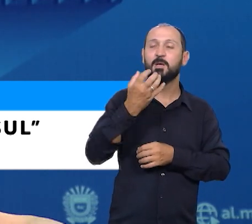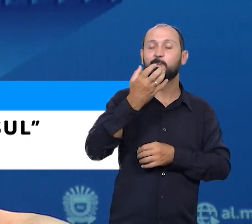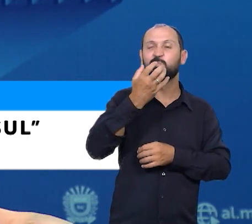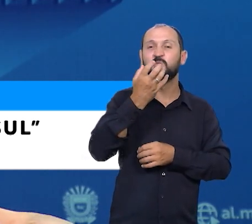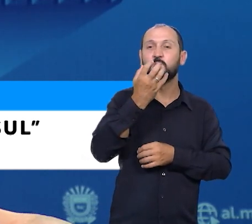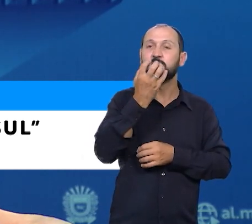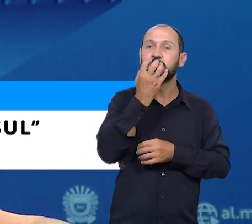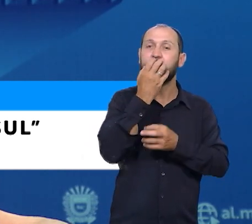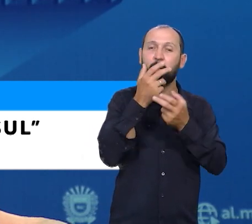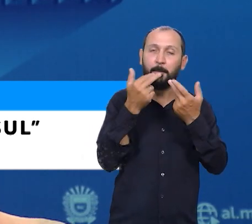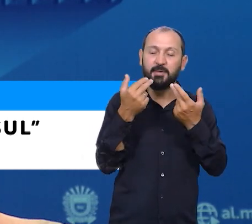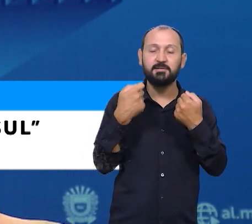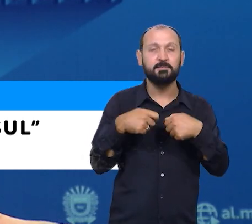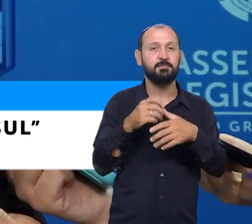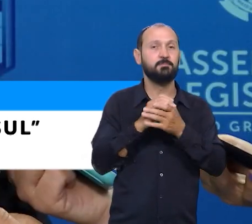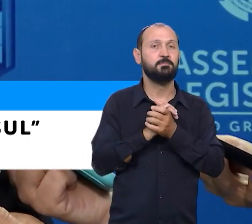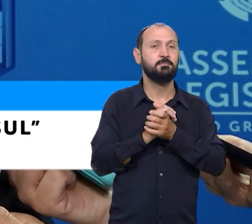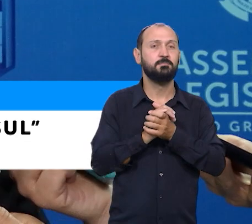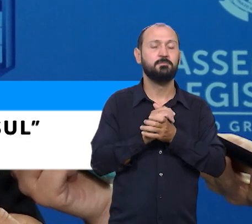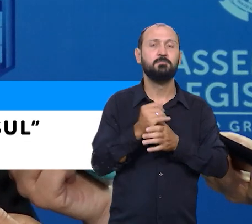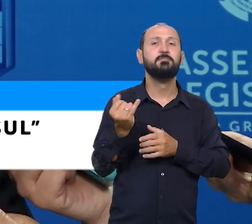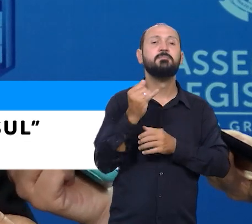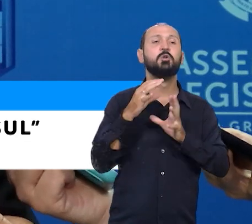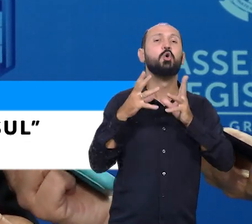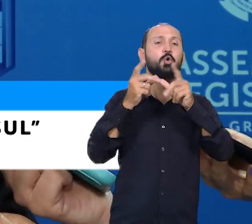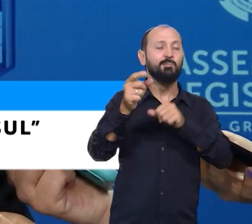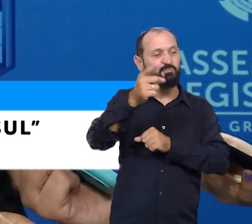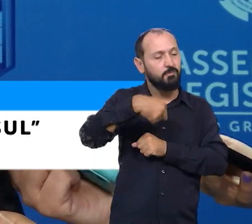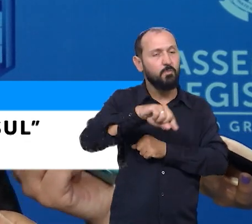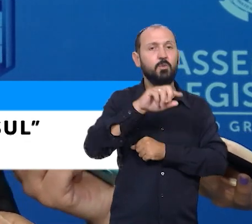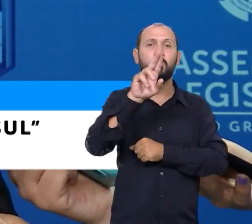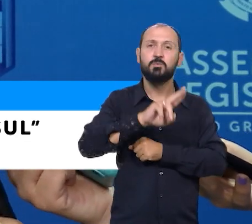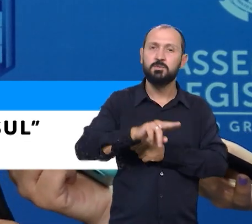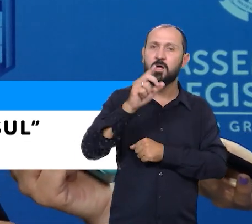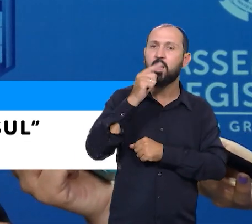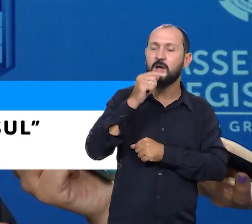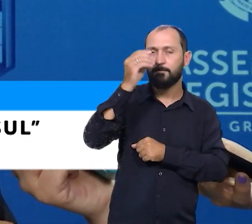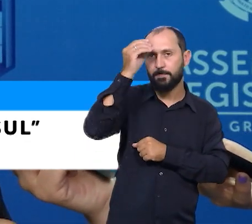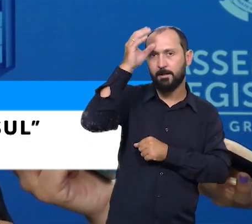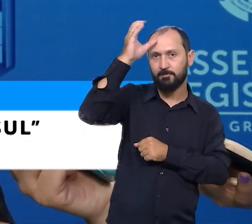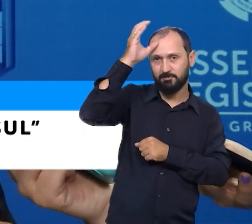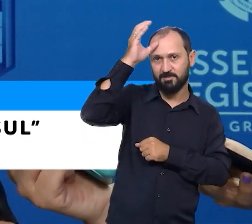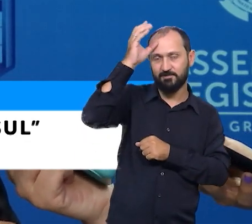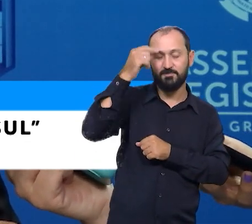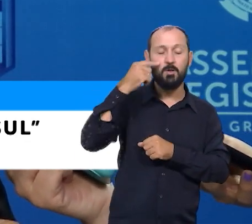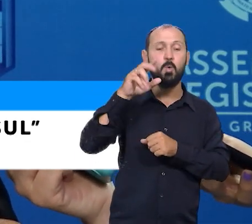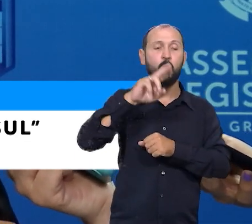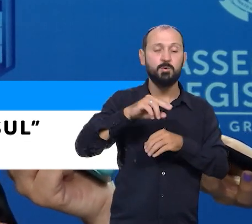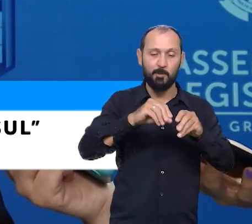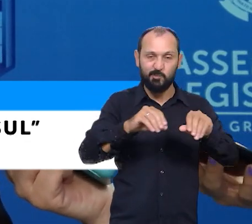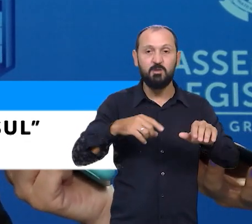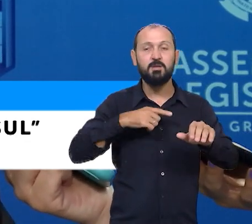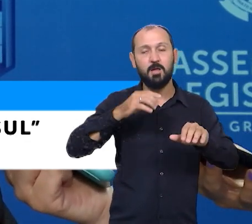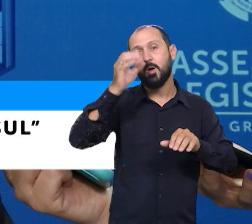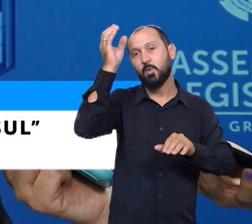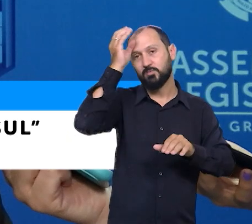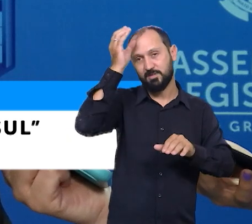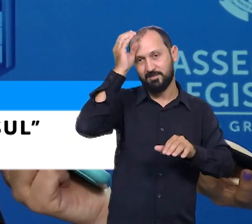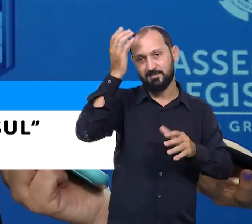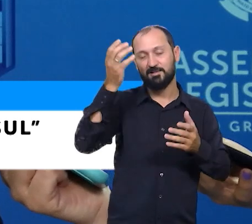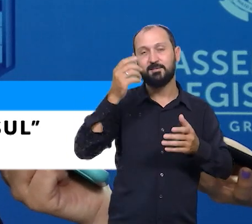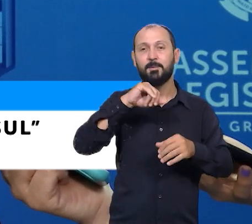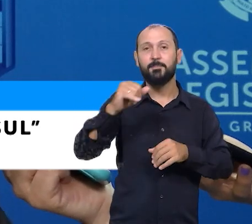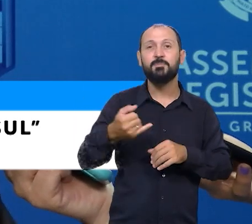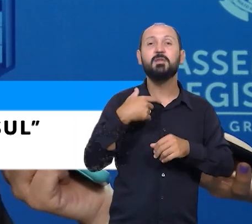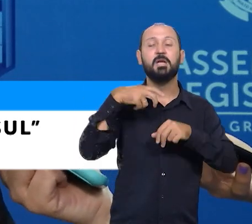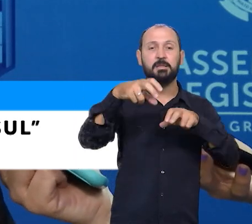vida das espécies que dependem dessa água. É importante que todos usem a água de forma consciente, usem o solo de forma consciente,